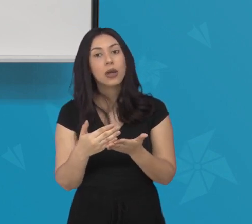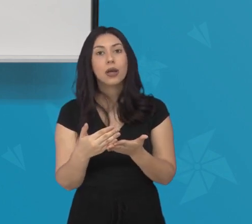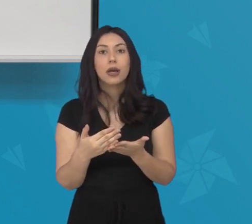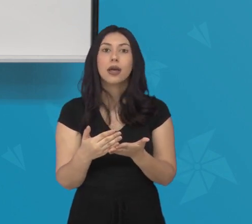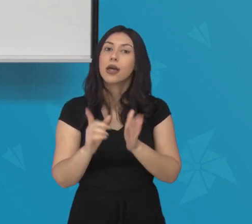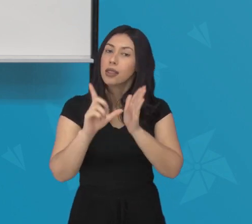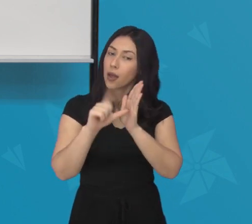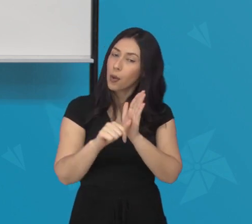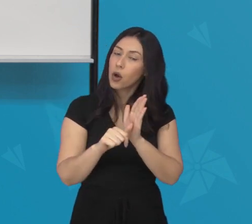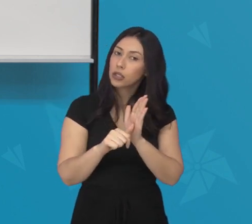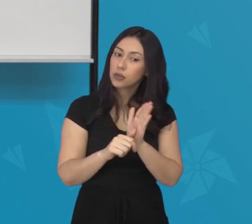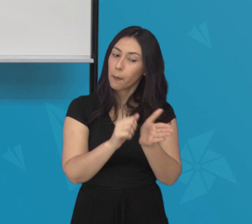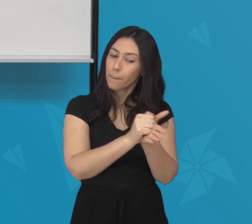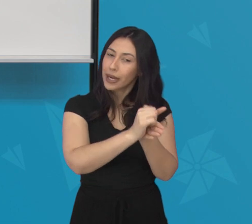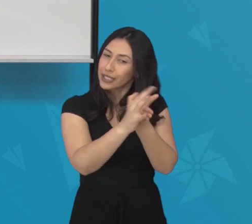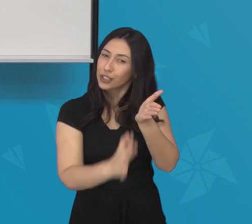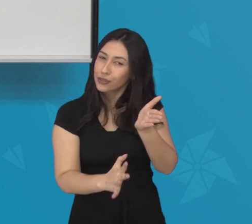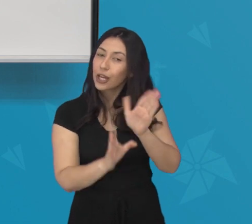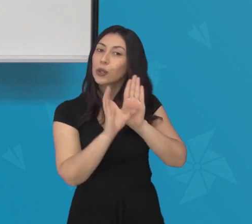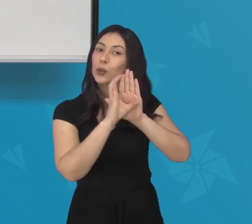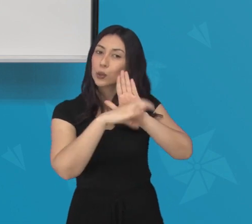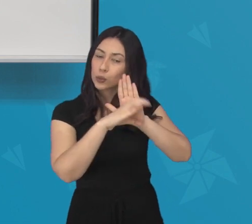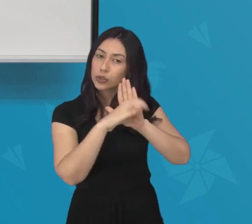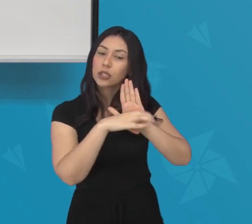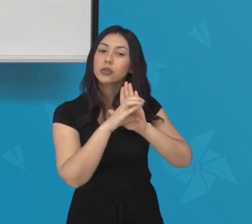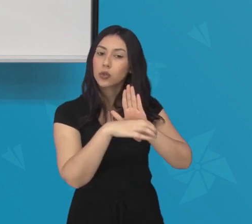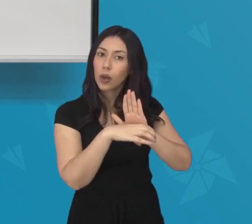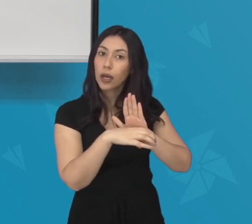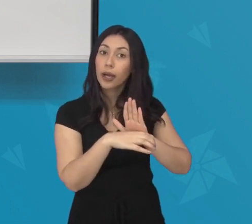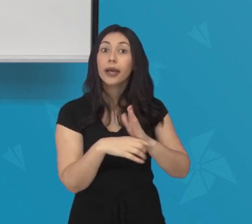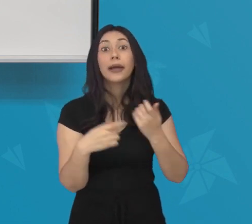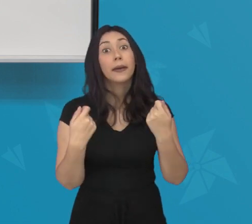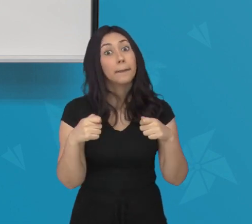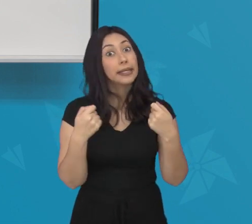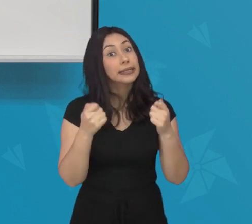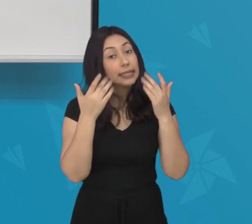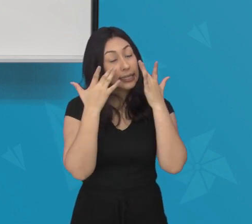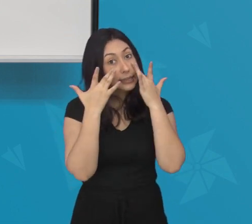agora alguns exercícios conceituais sobre esses assuntos. Não